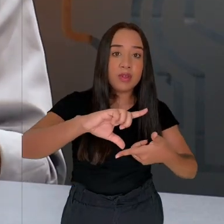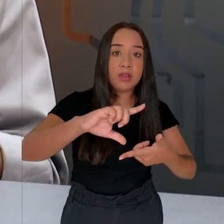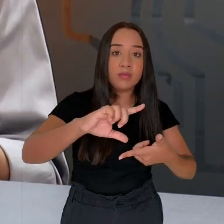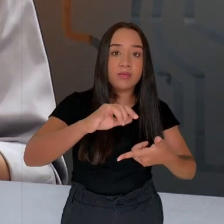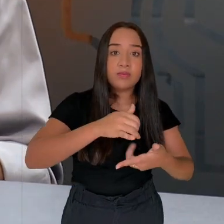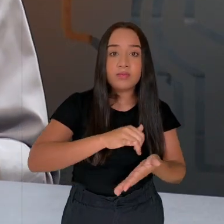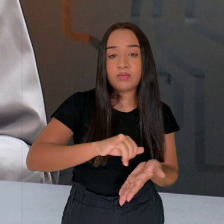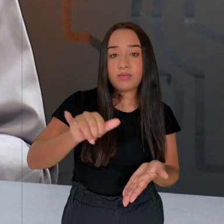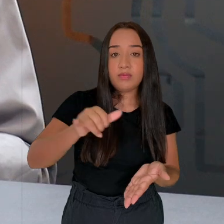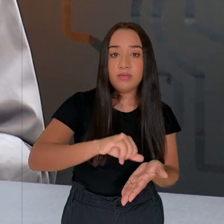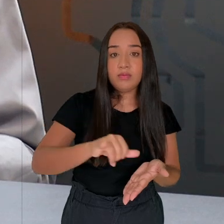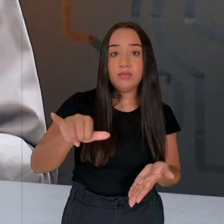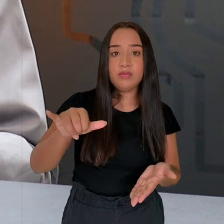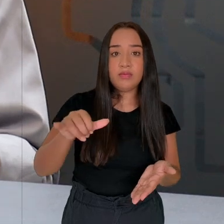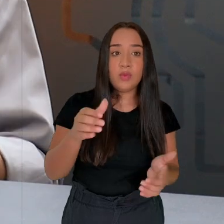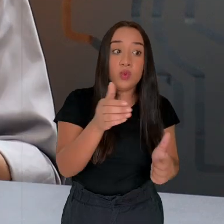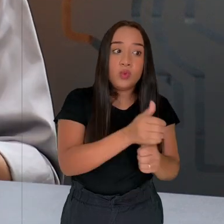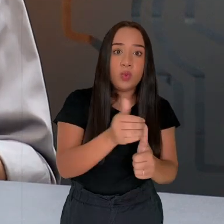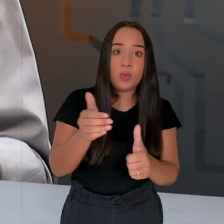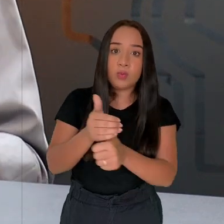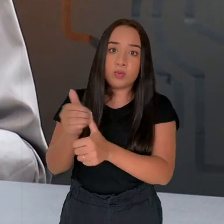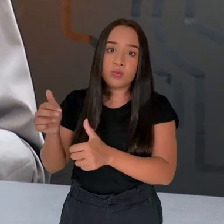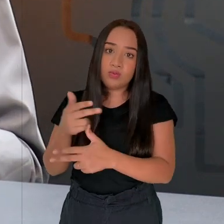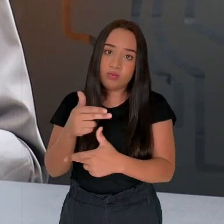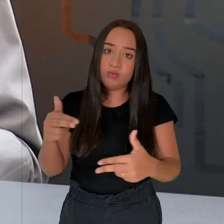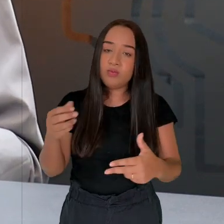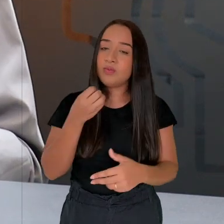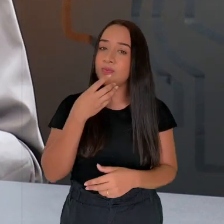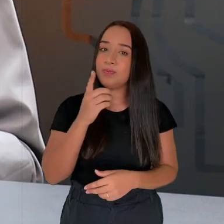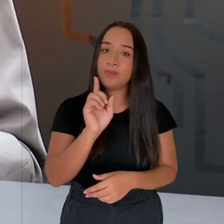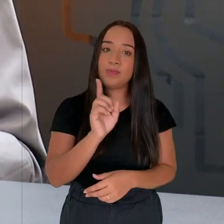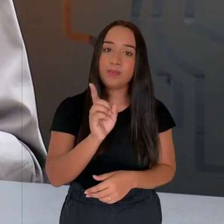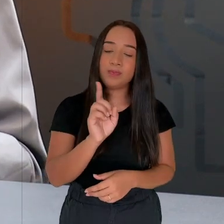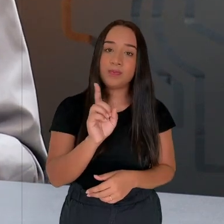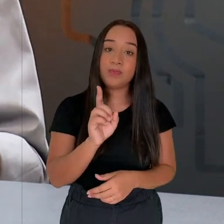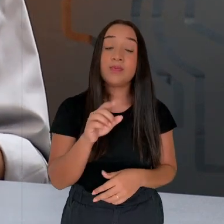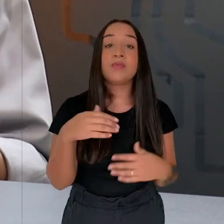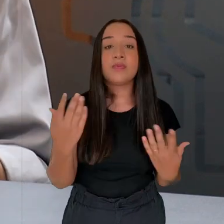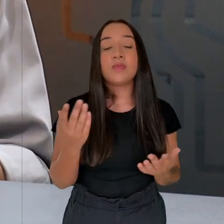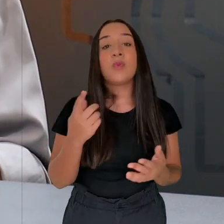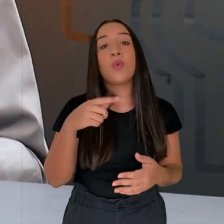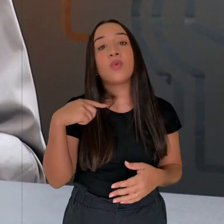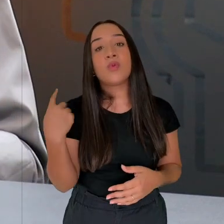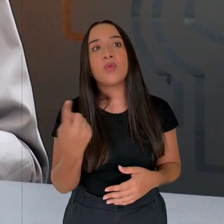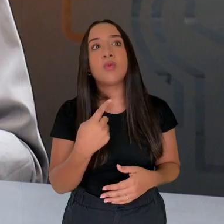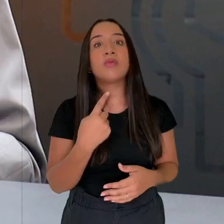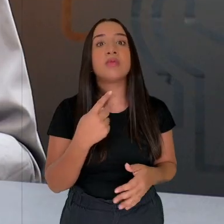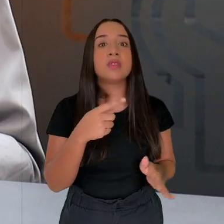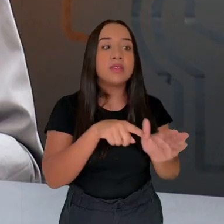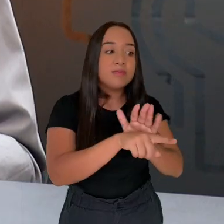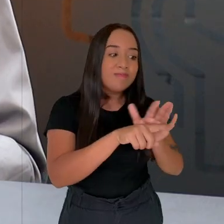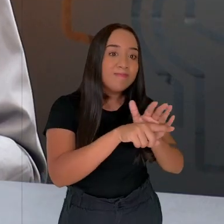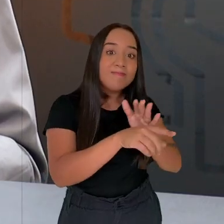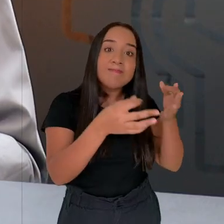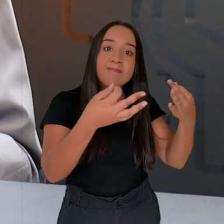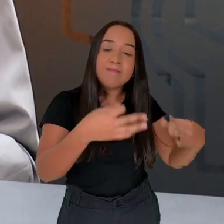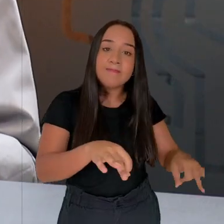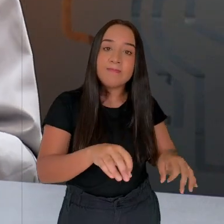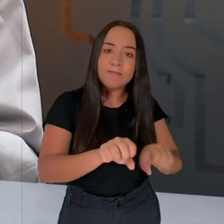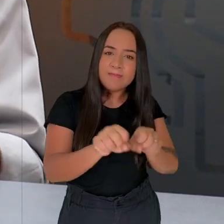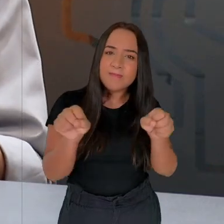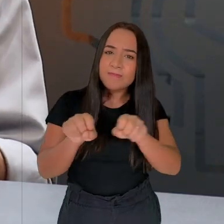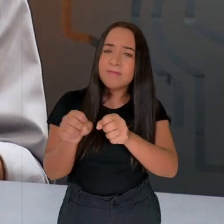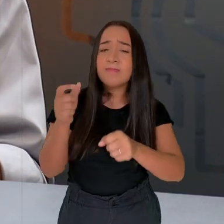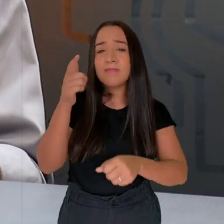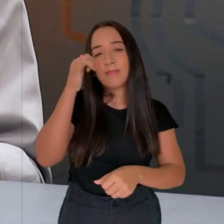a temperatura do ferro de solda, da estação, né? É o soprador na temperatura correta,